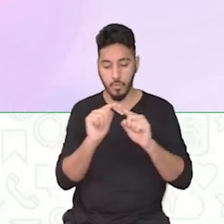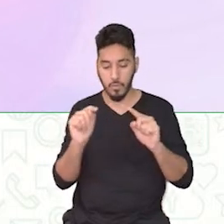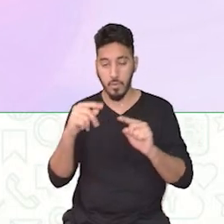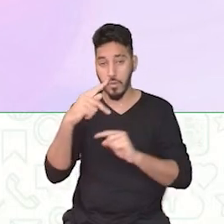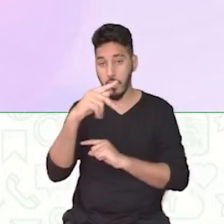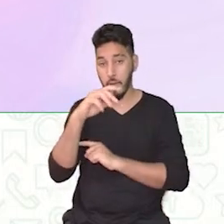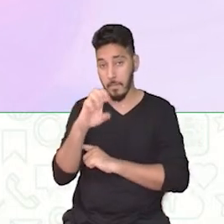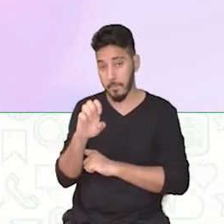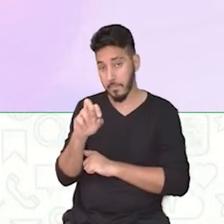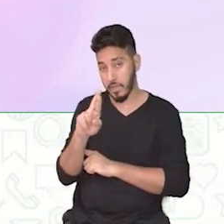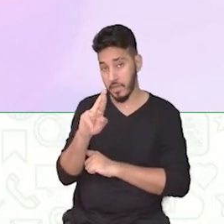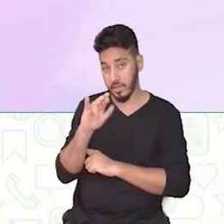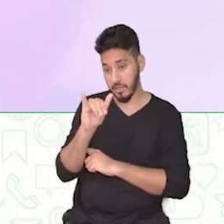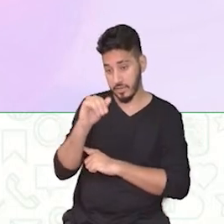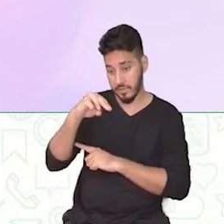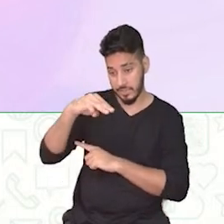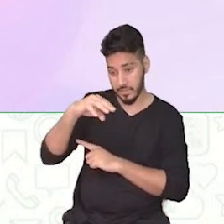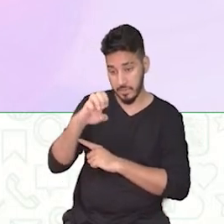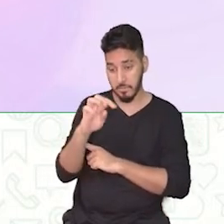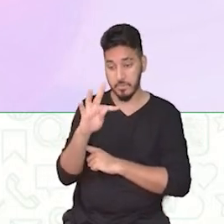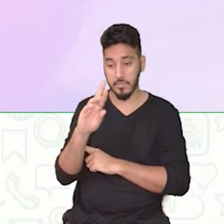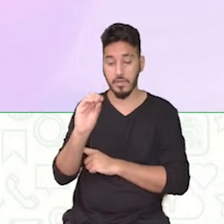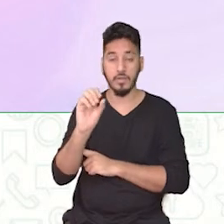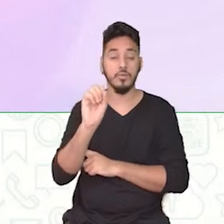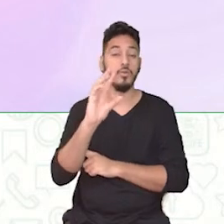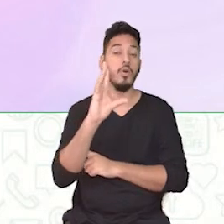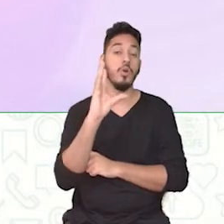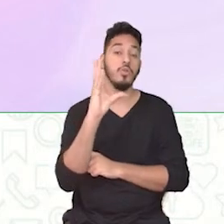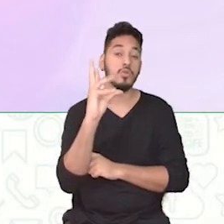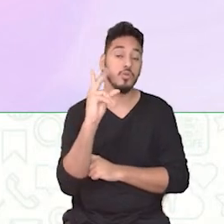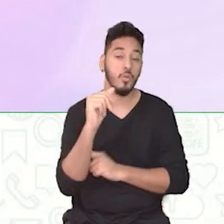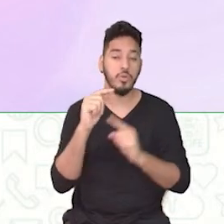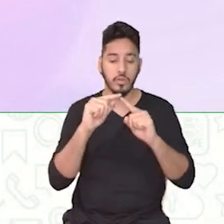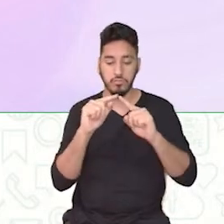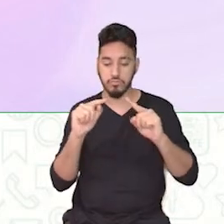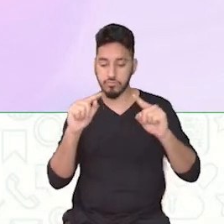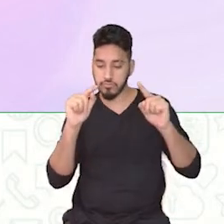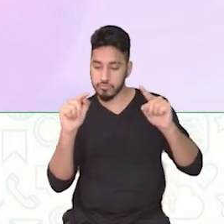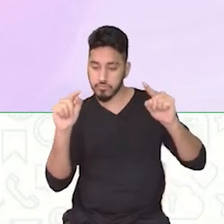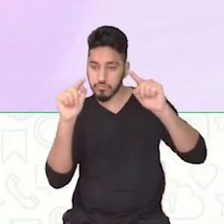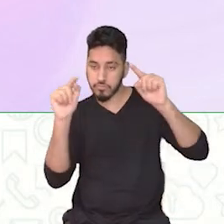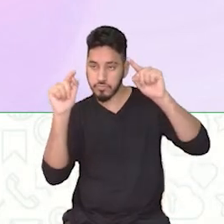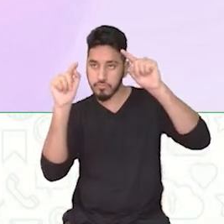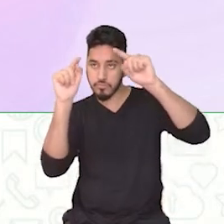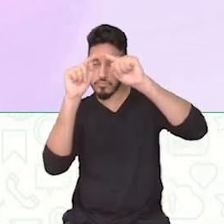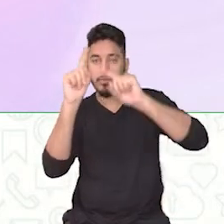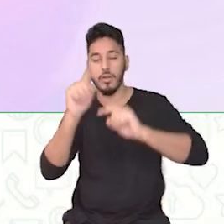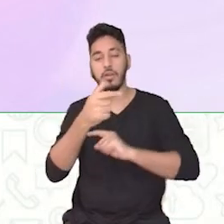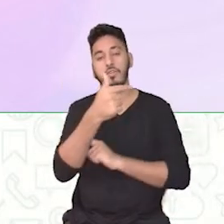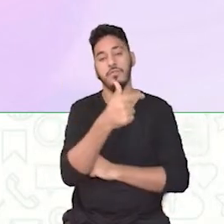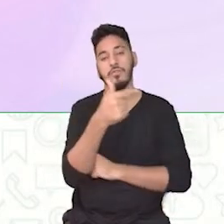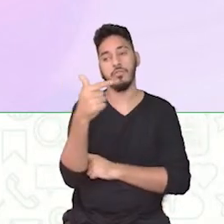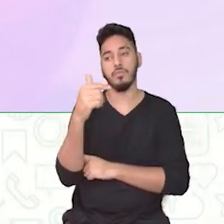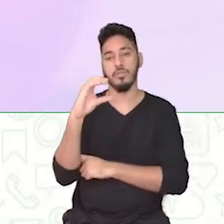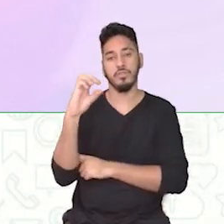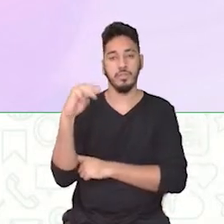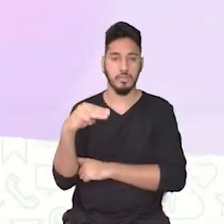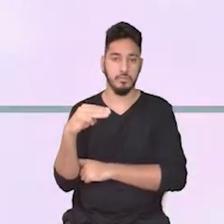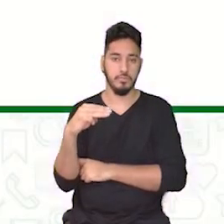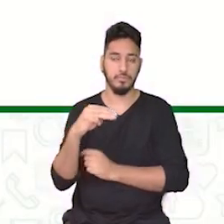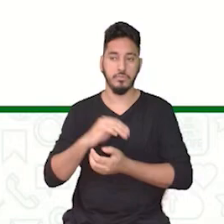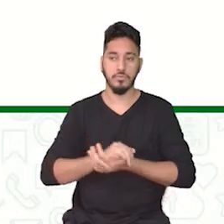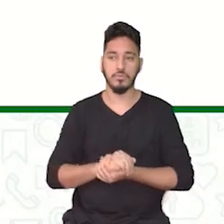perímetro, ou seja, toda a medida dessa figura é 22 centímetros. Tá